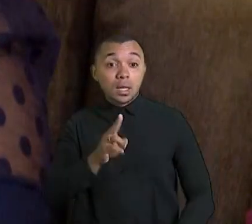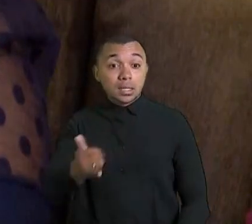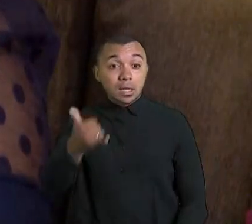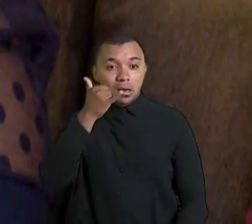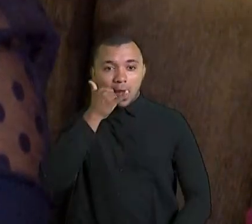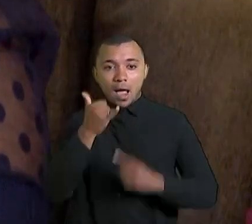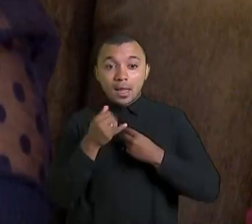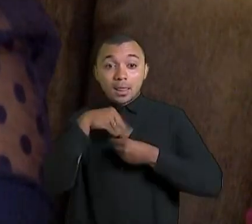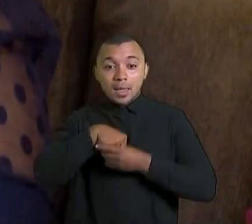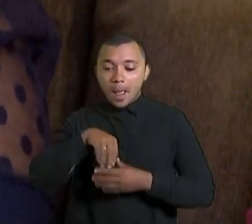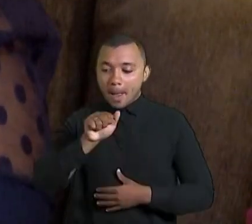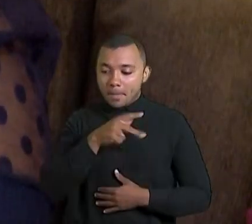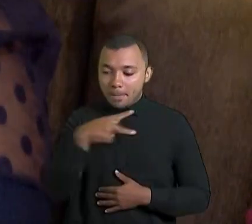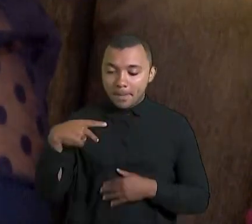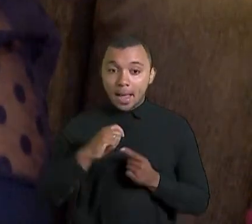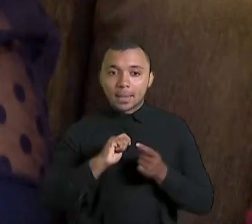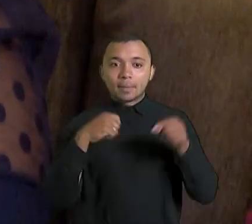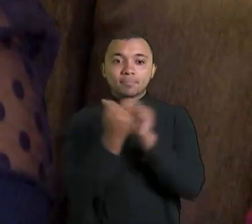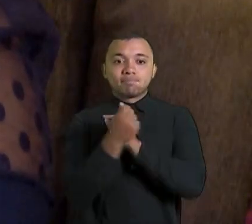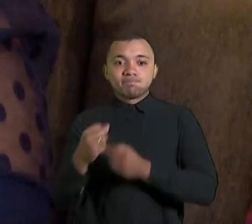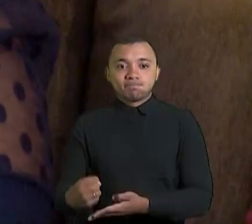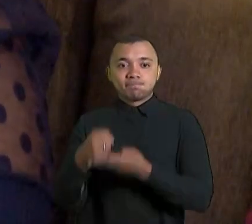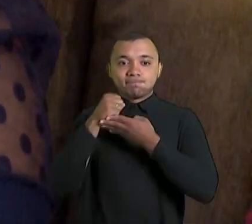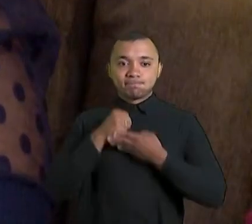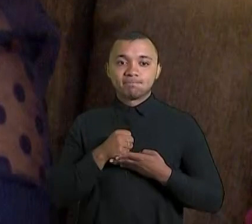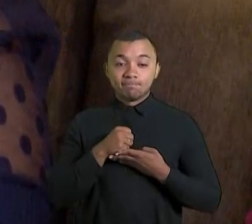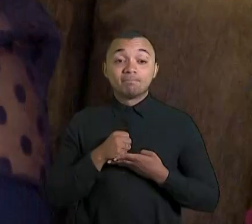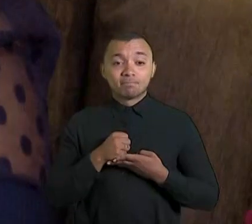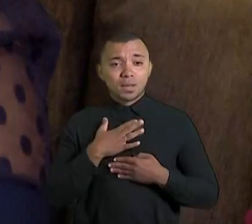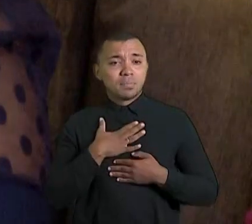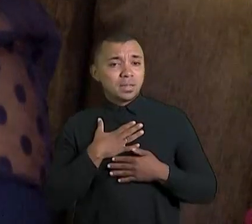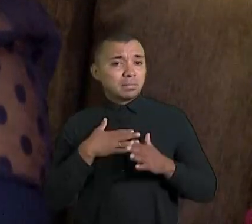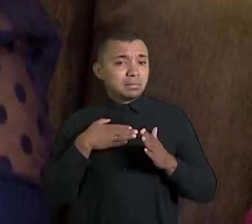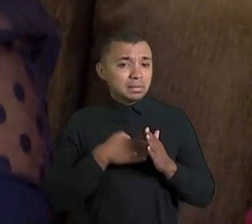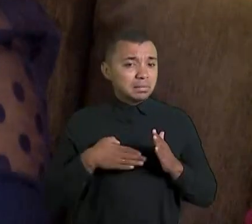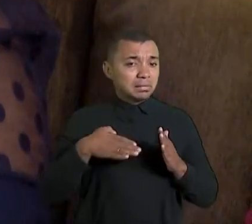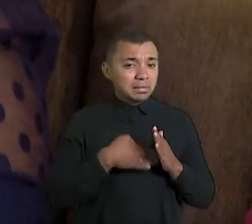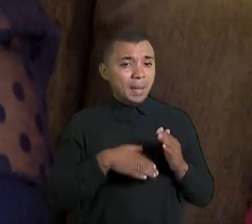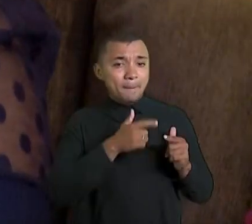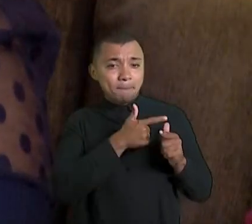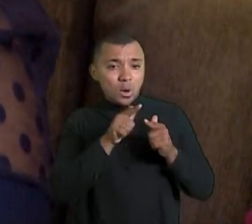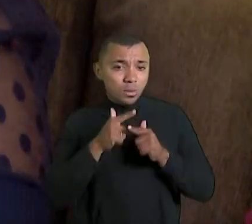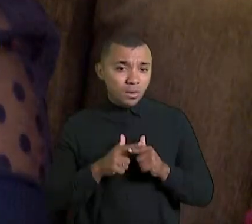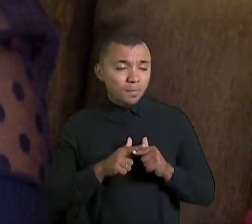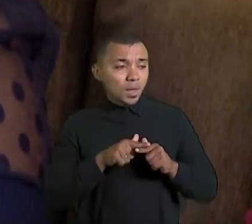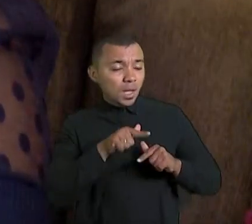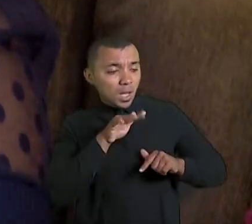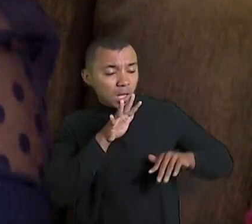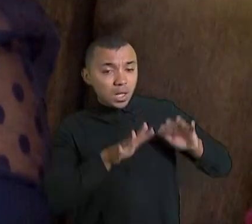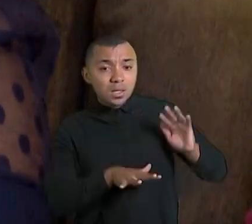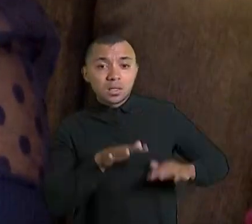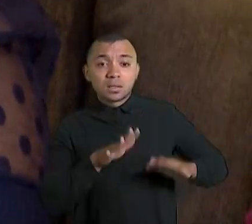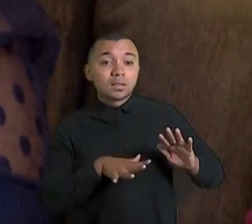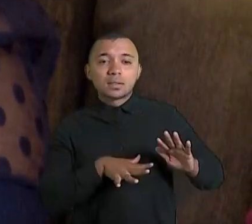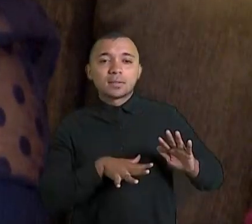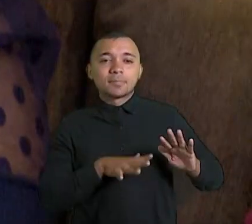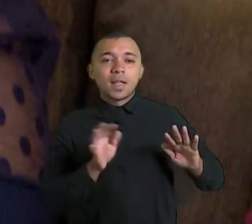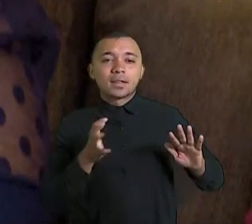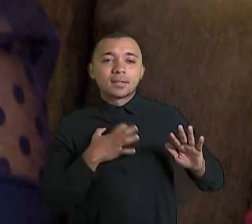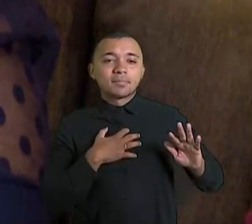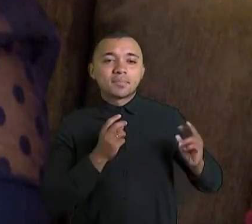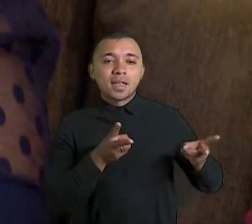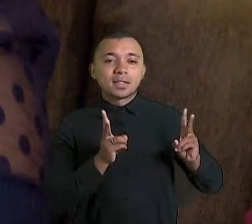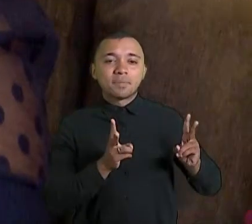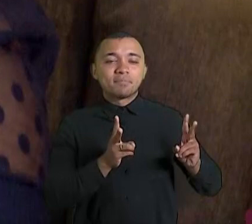adaptado, estou com essa dificuldade. E às vezes é interessante observar a reação